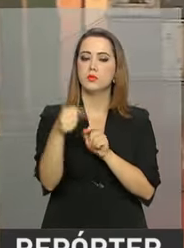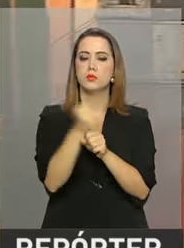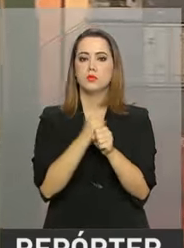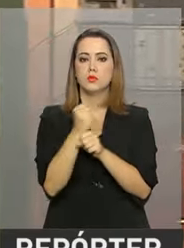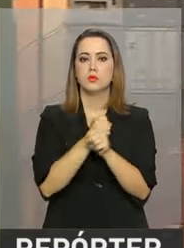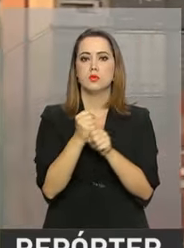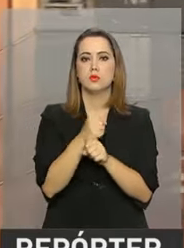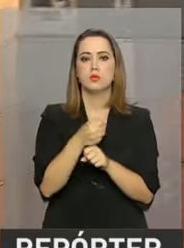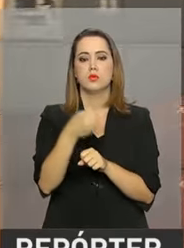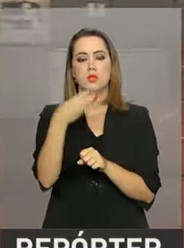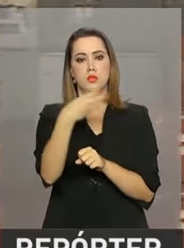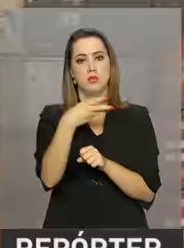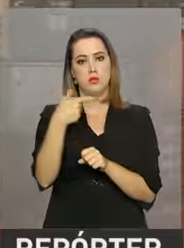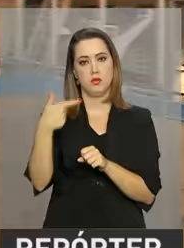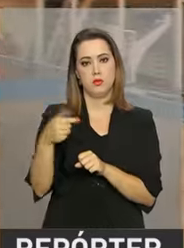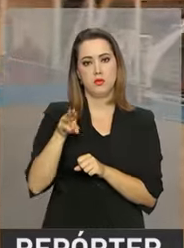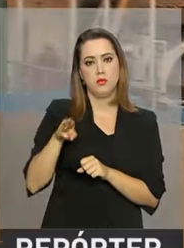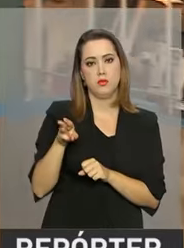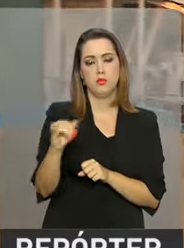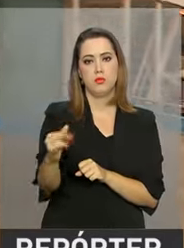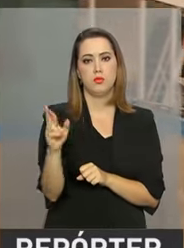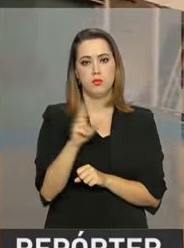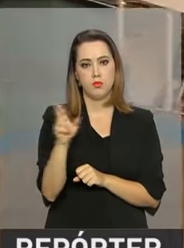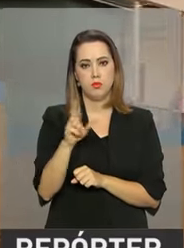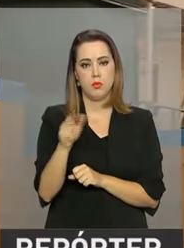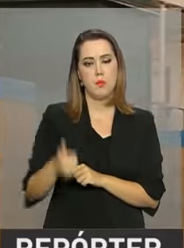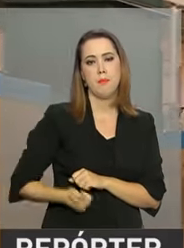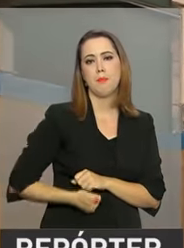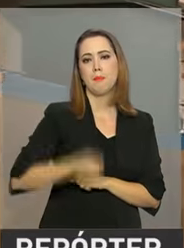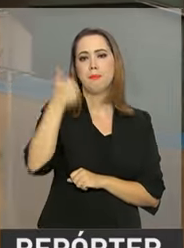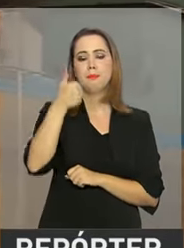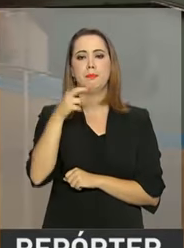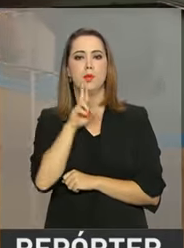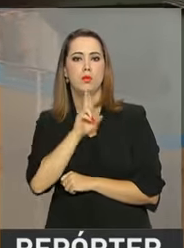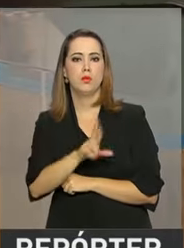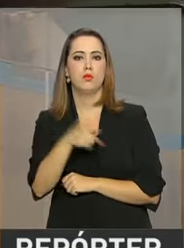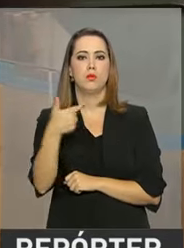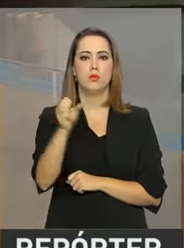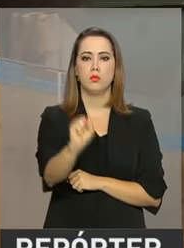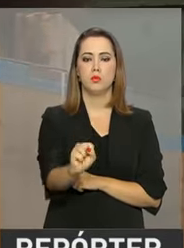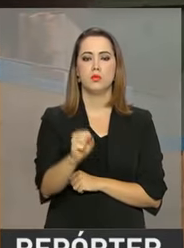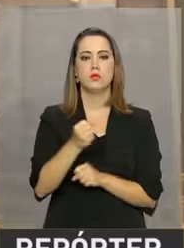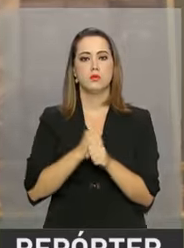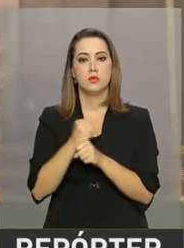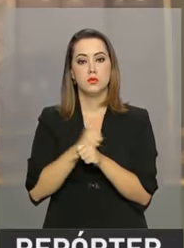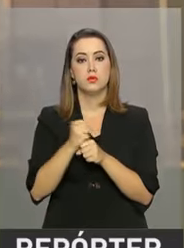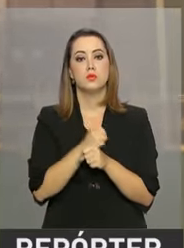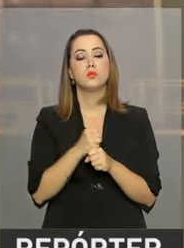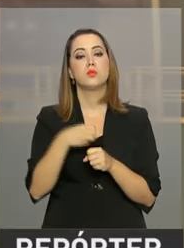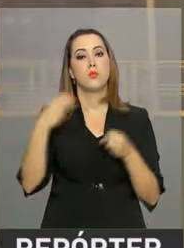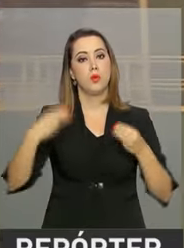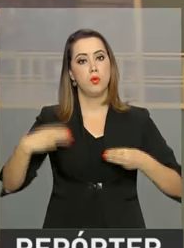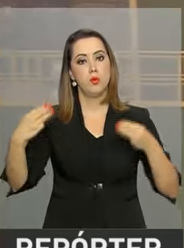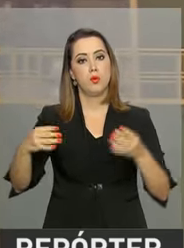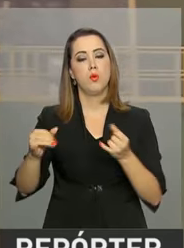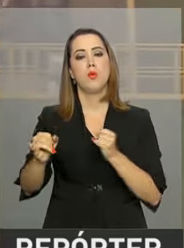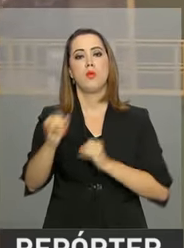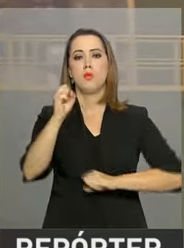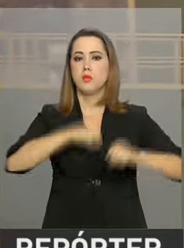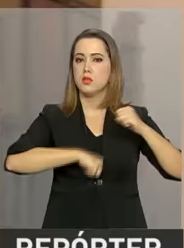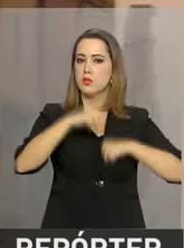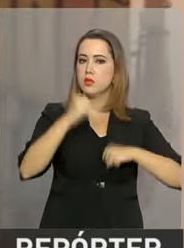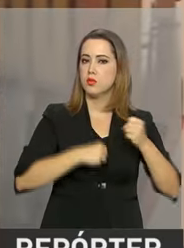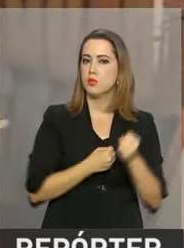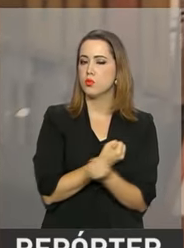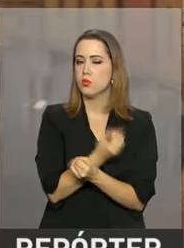mais de 32 bilhões de reais. É o melhor resultado em 28 anos. E a estimativa do Ministério da Indústria, Comércio e Serviços